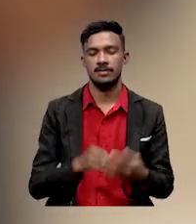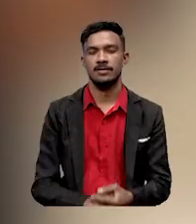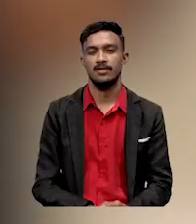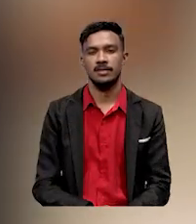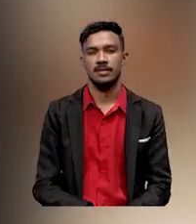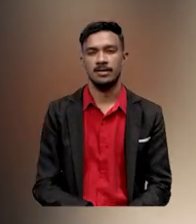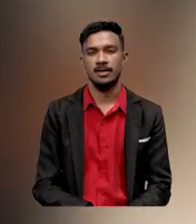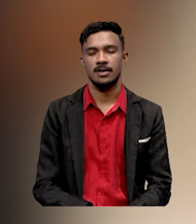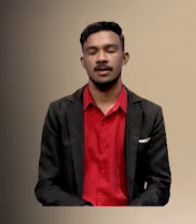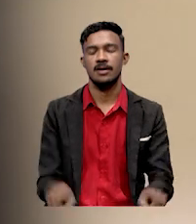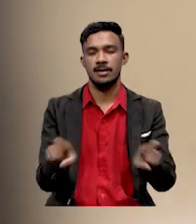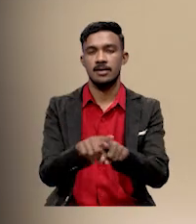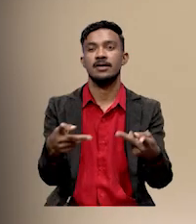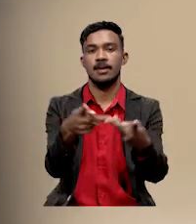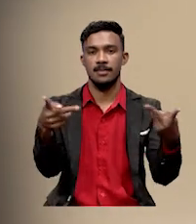este ambiente.